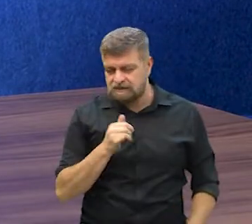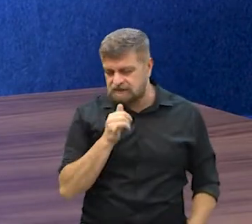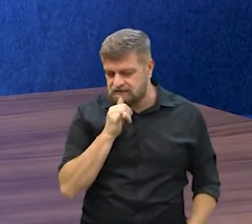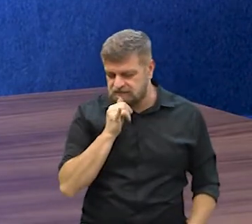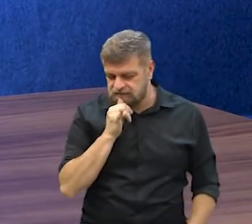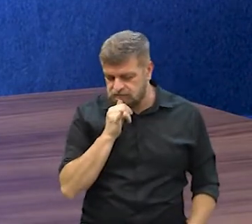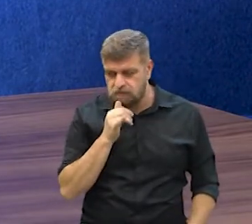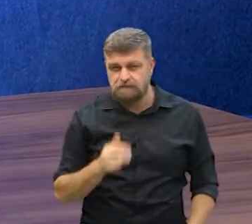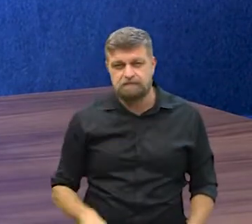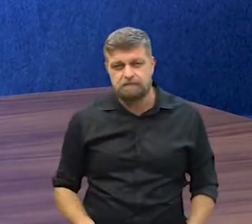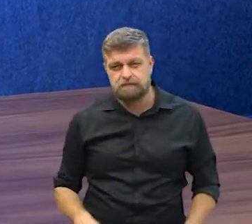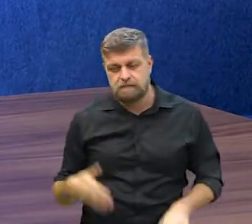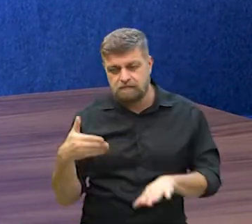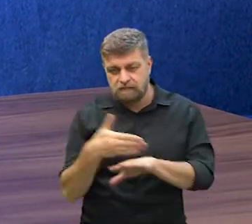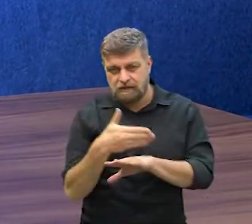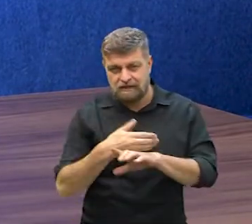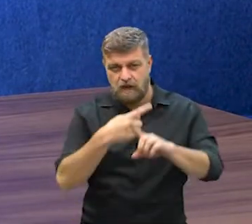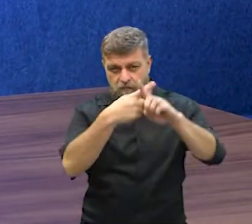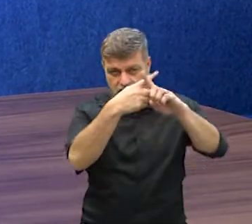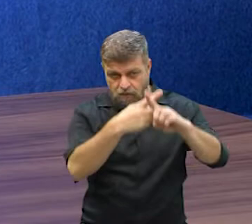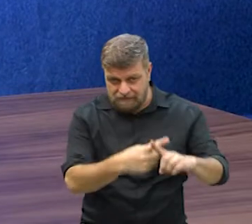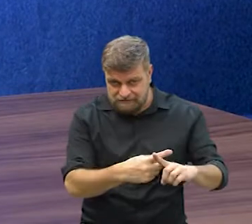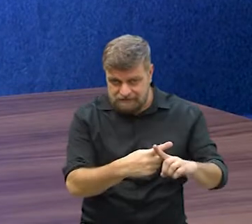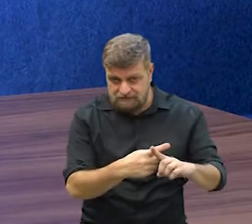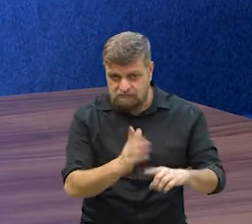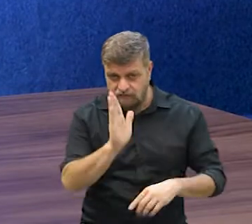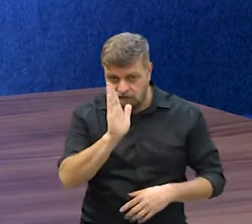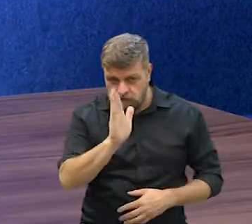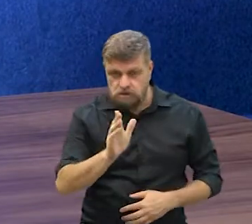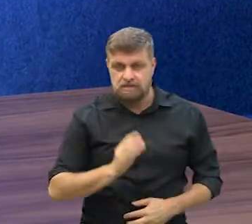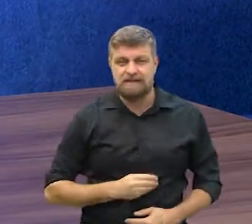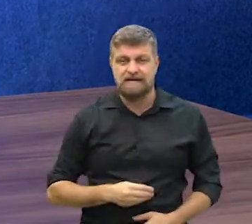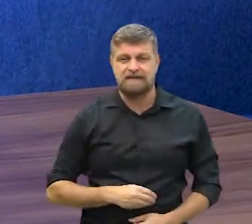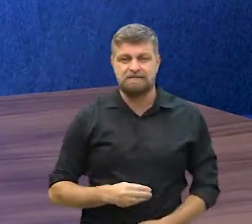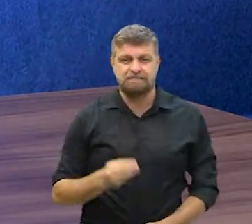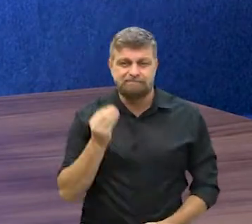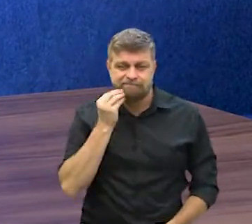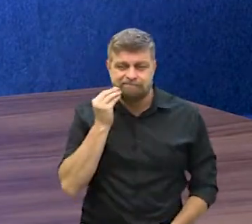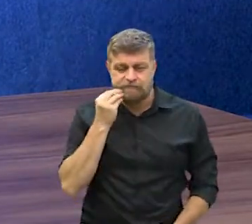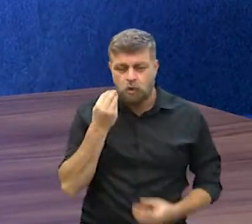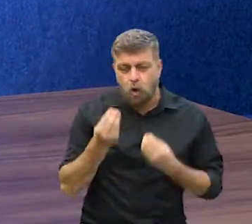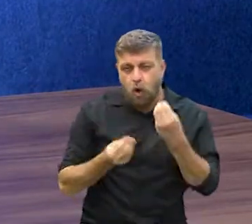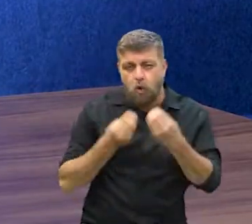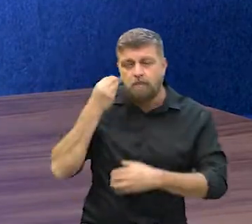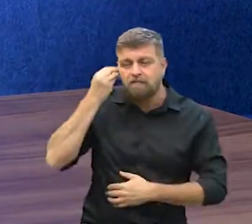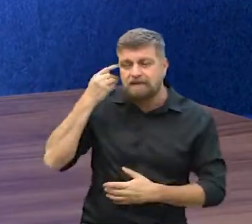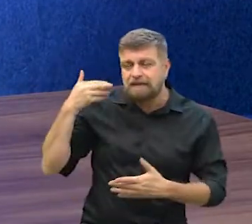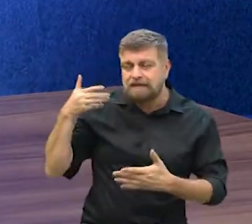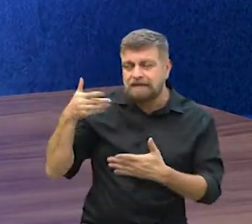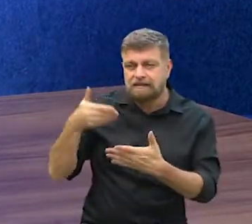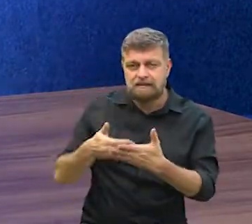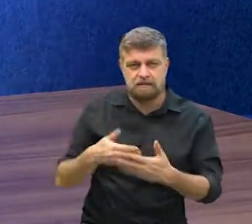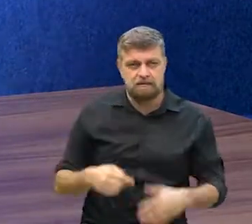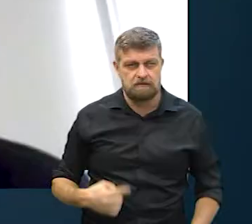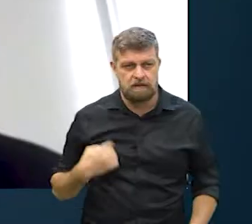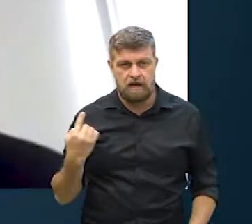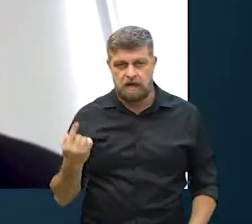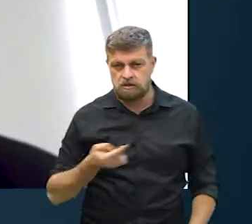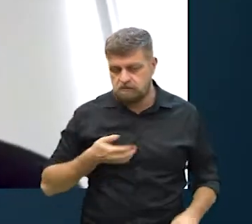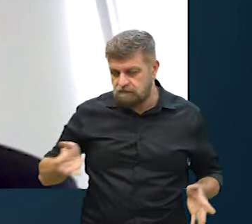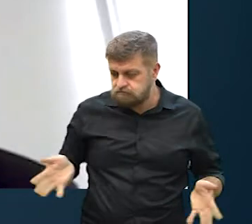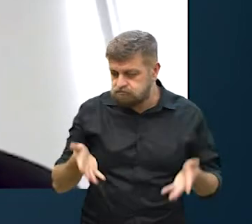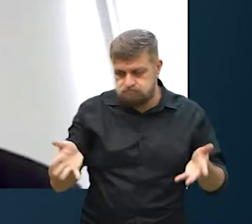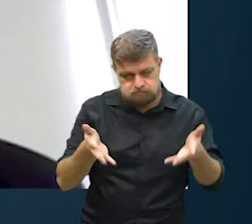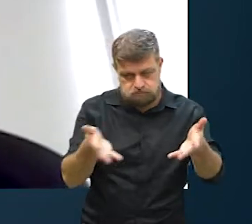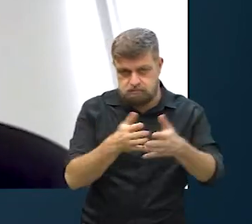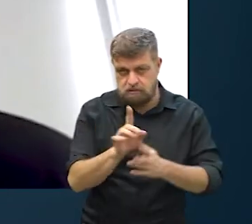algum tipo de competição, participaram, foram acelerados? Me fala um pouquinho desse processo. A gente